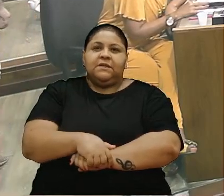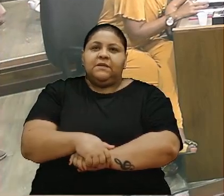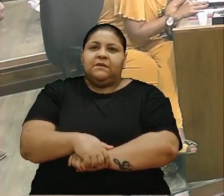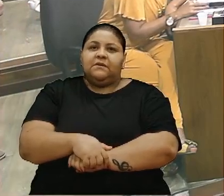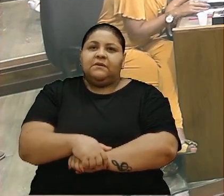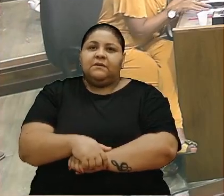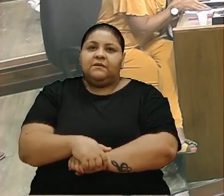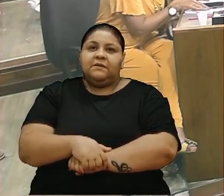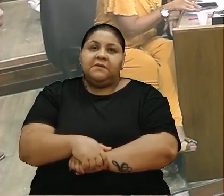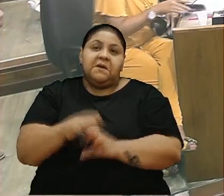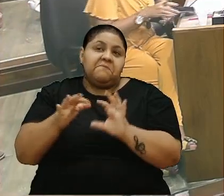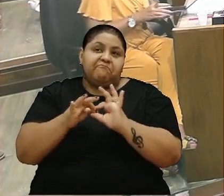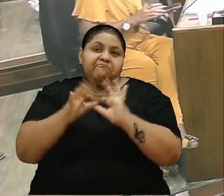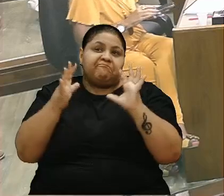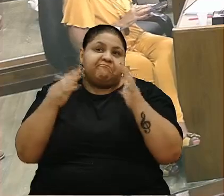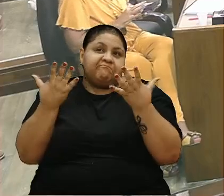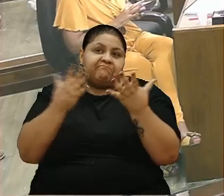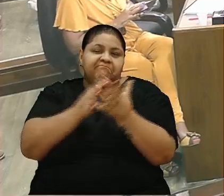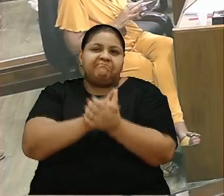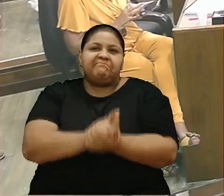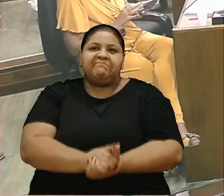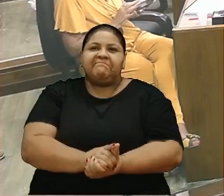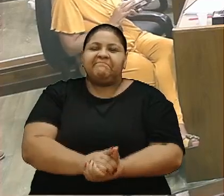É o disponível.